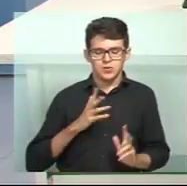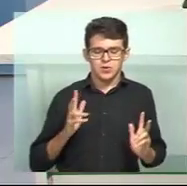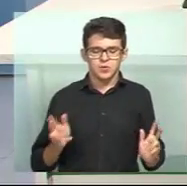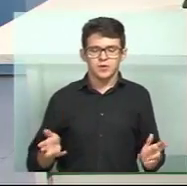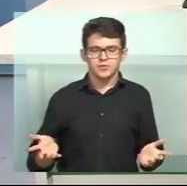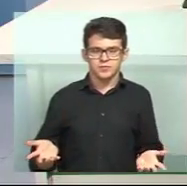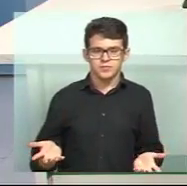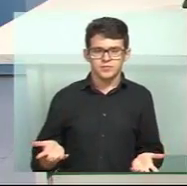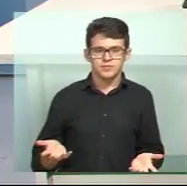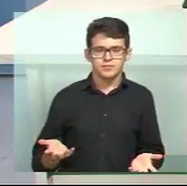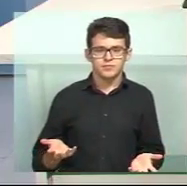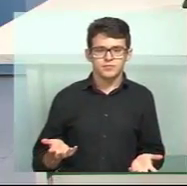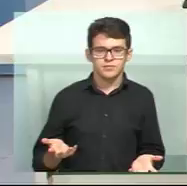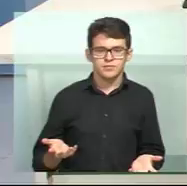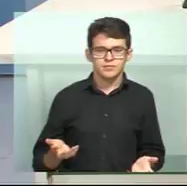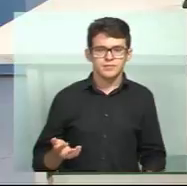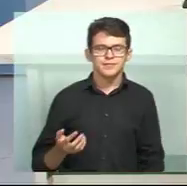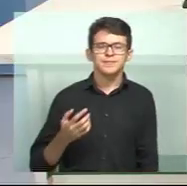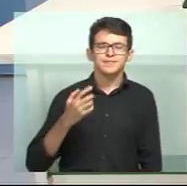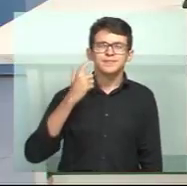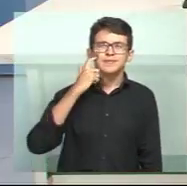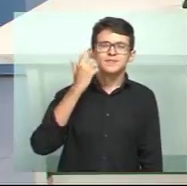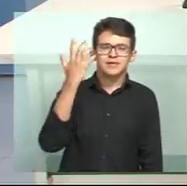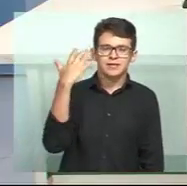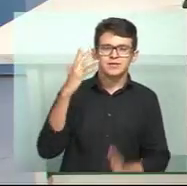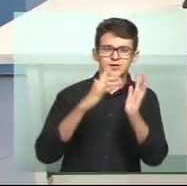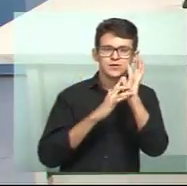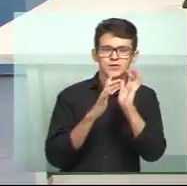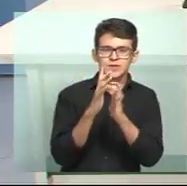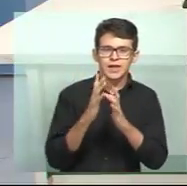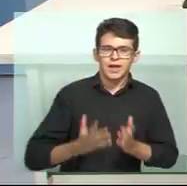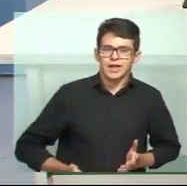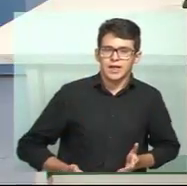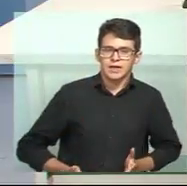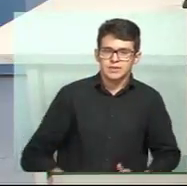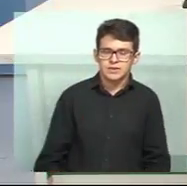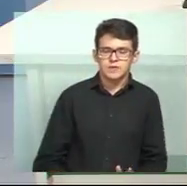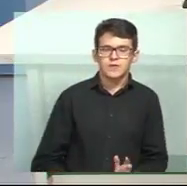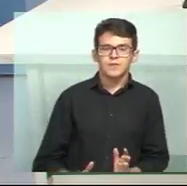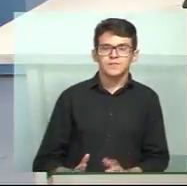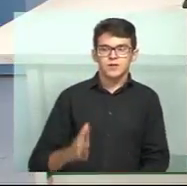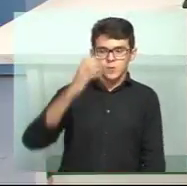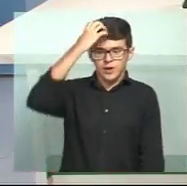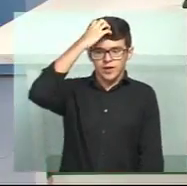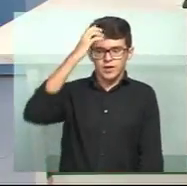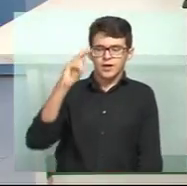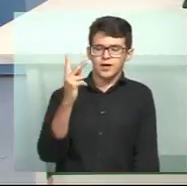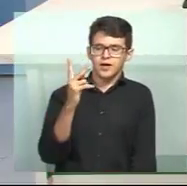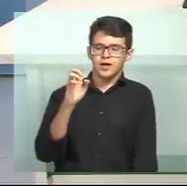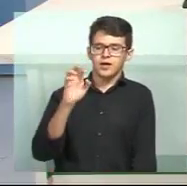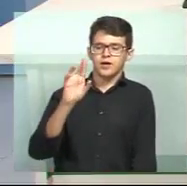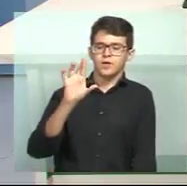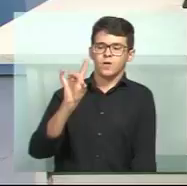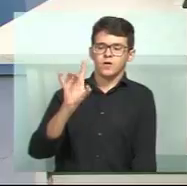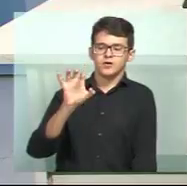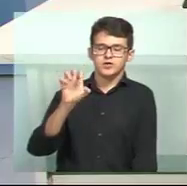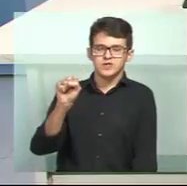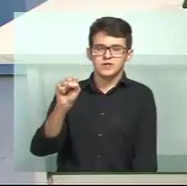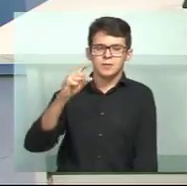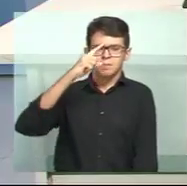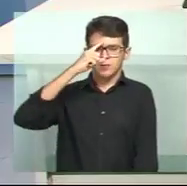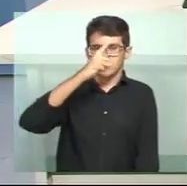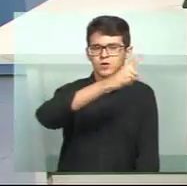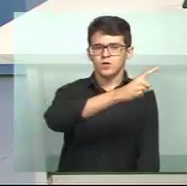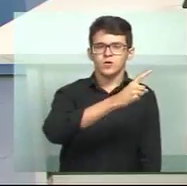ato de Herodes, né? Tá feio, o ato de Herodes. Herodes, quando soube que os 3 reis magos estavam na cidade, condenou a morte e mandou matar Jesus. As crianças de